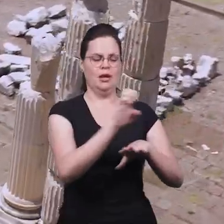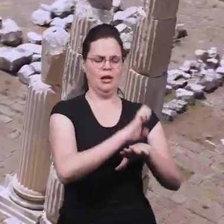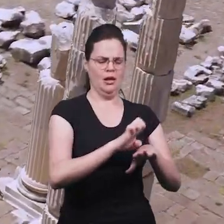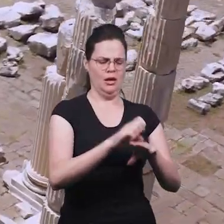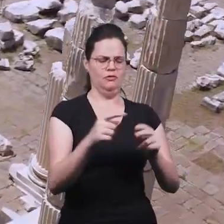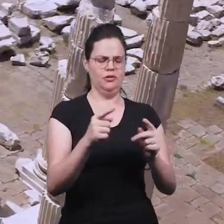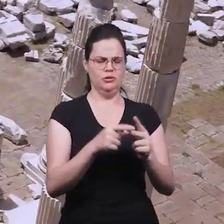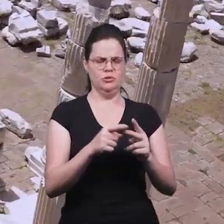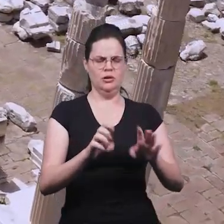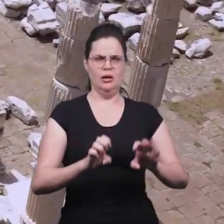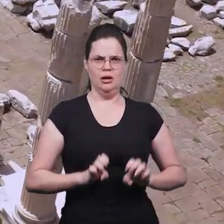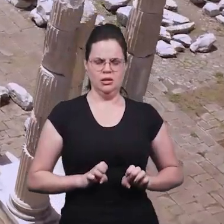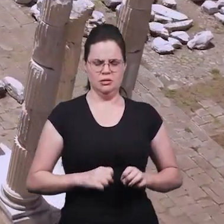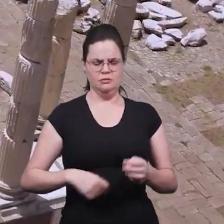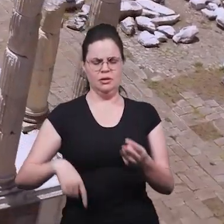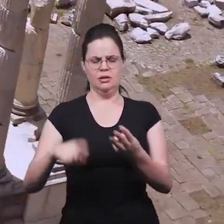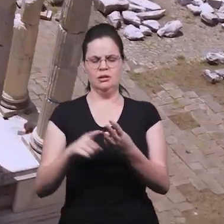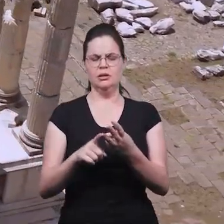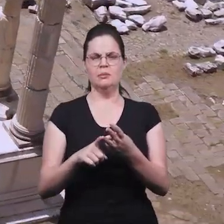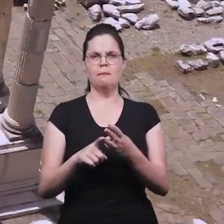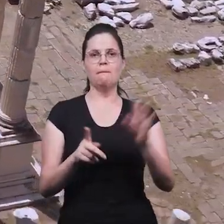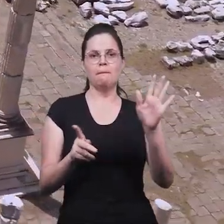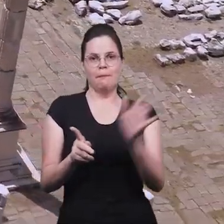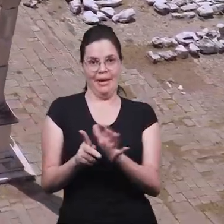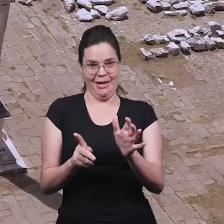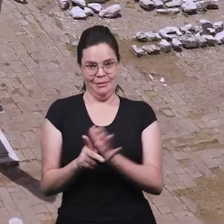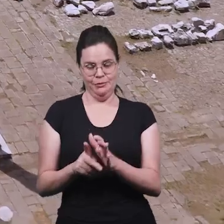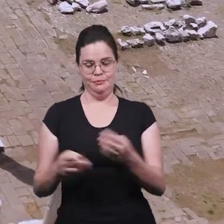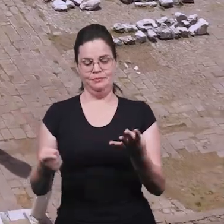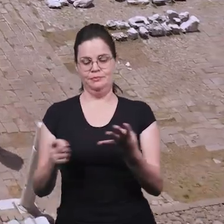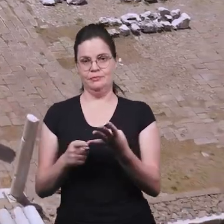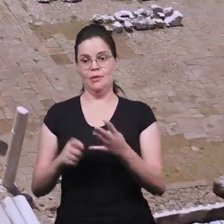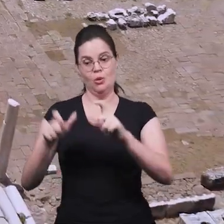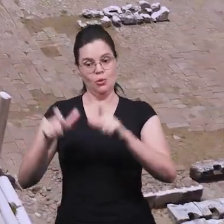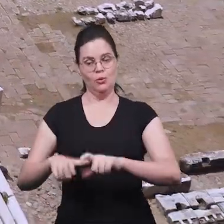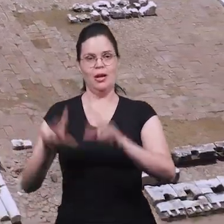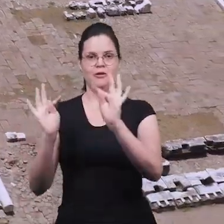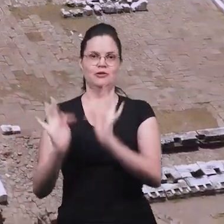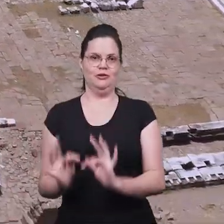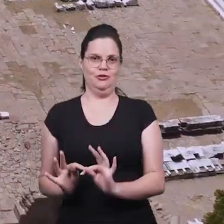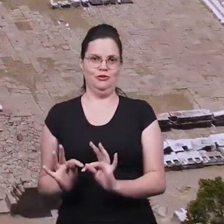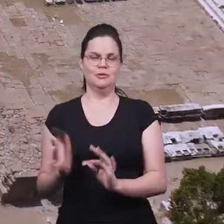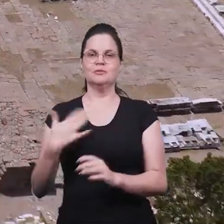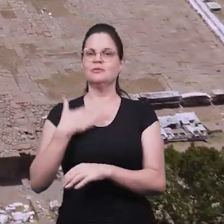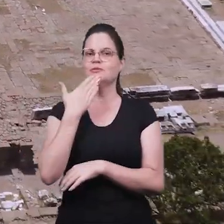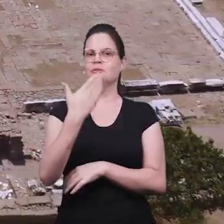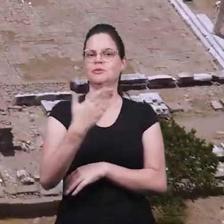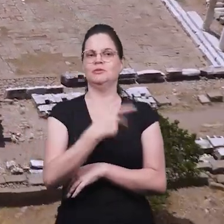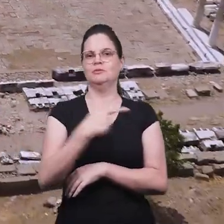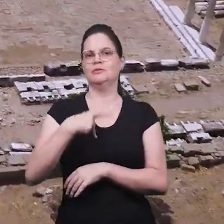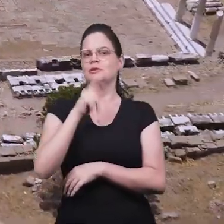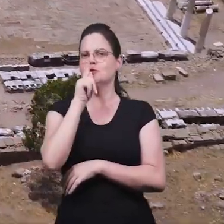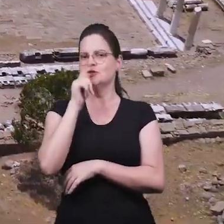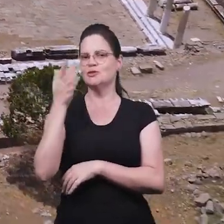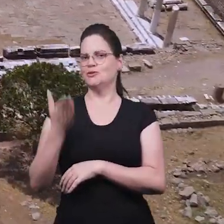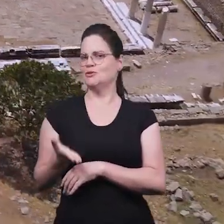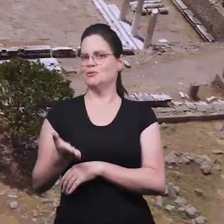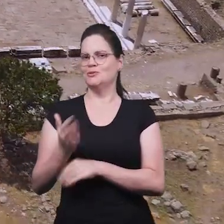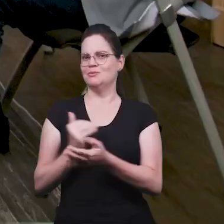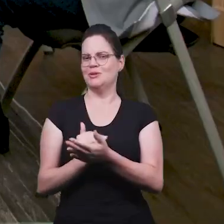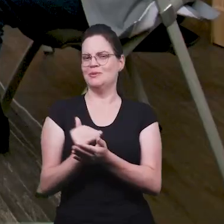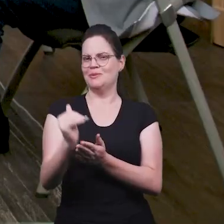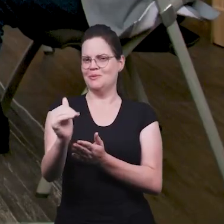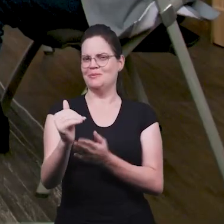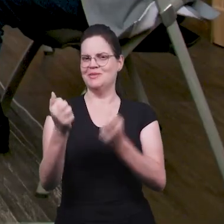tivemos Éfeso, Esmirna, Pérgamo, para a gente não perder. Agora estamos na carta de Tiatira e eu vou pedir ao pastor Gilson